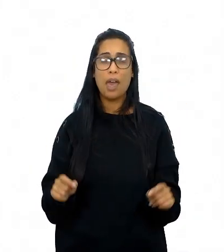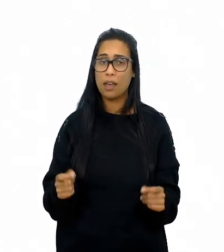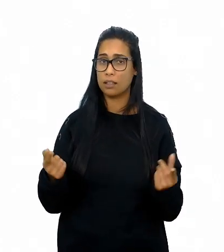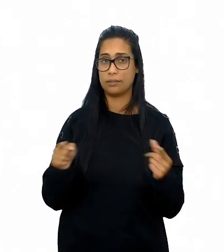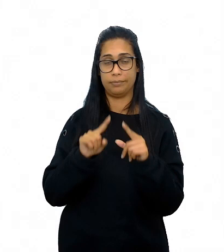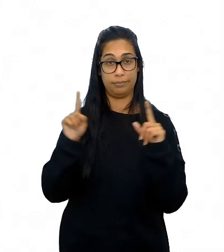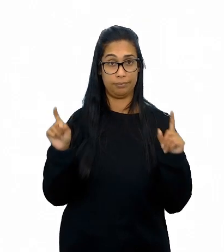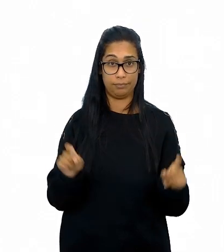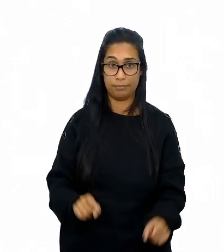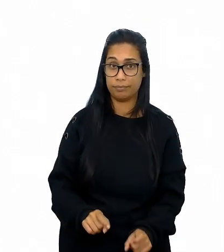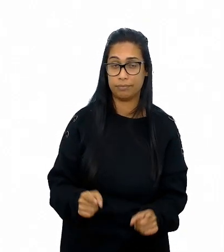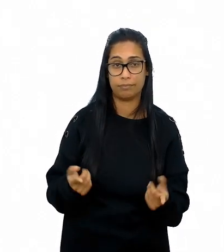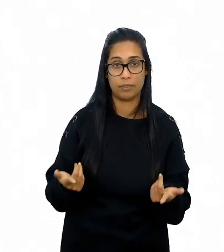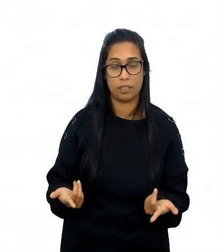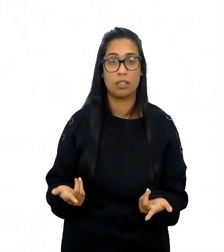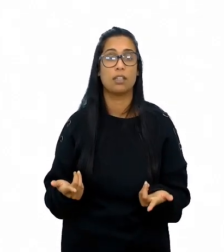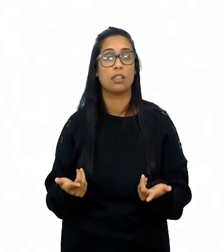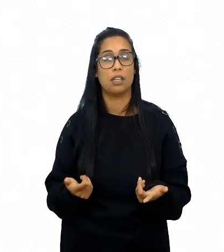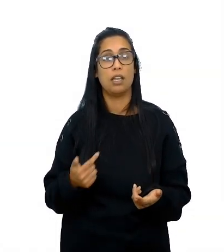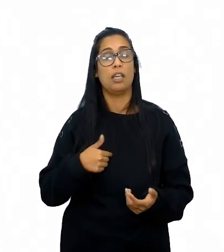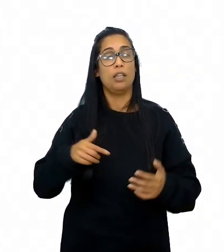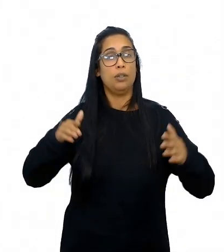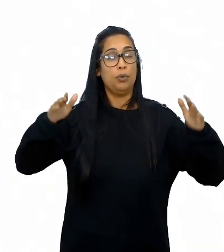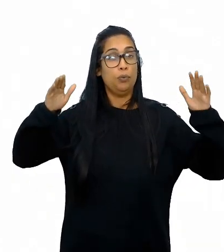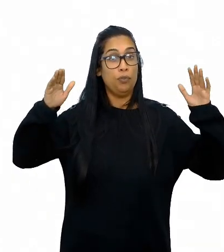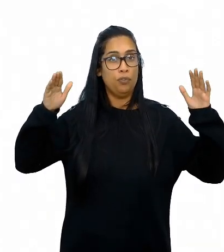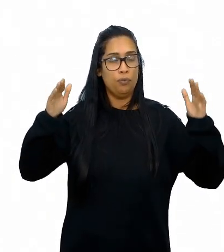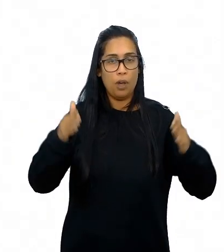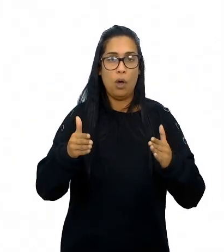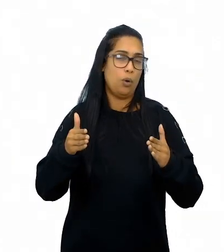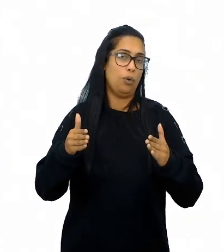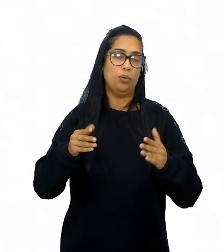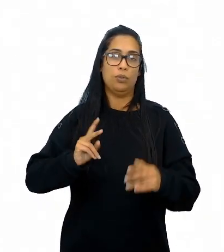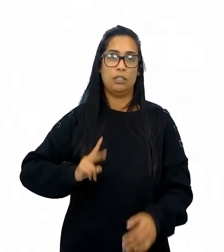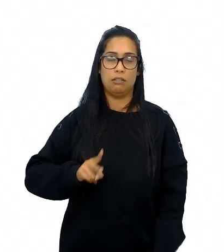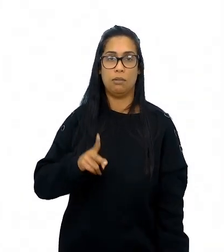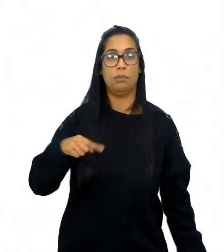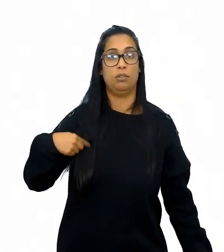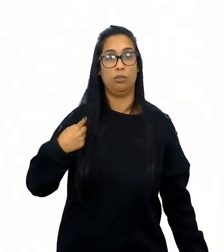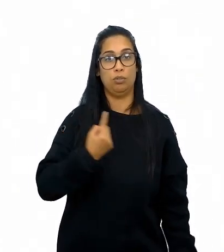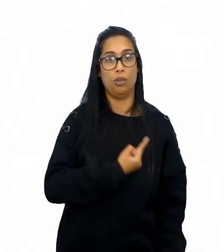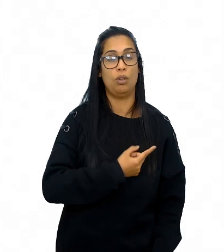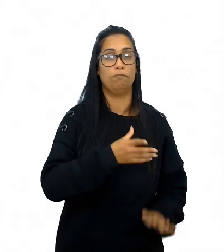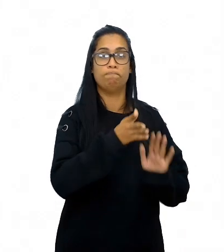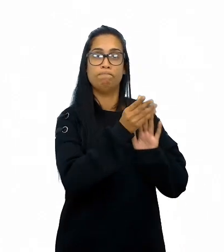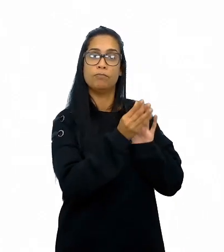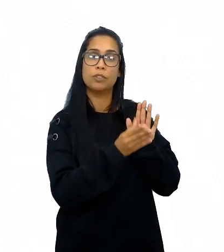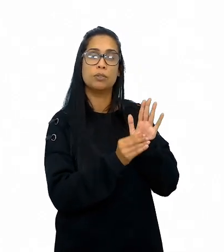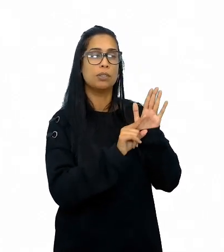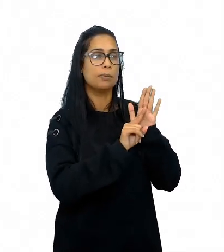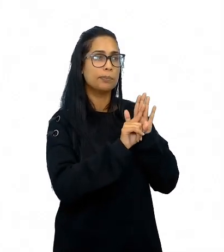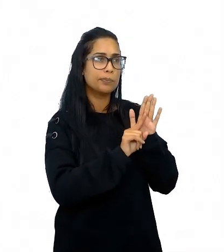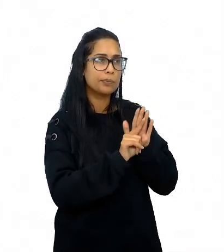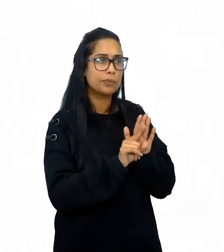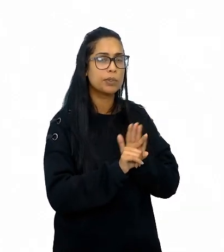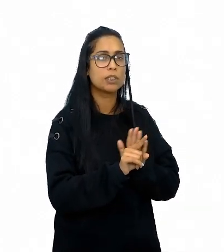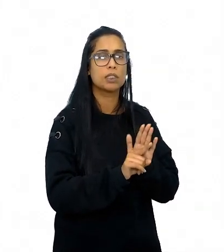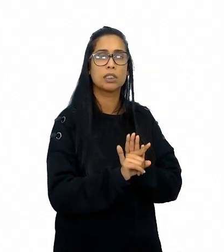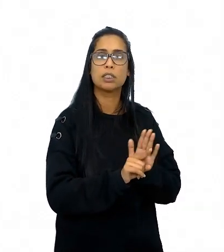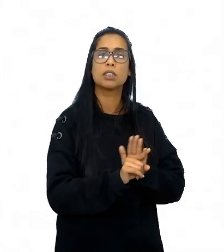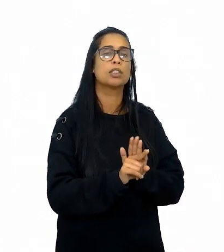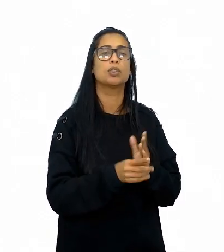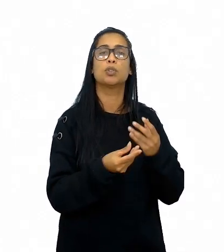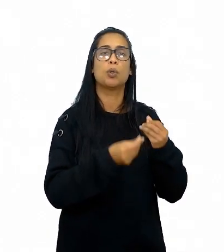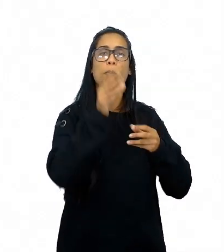E aí, um ponto que, de novo, eu friso, né? Quando a gente trabalha na perspectiva de ensino por